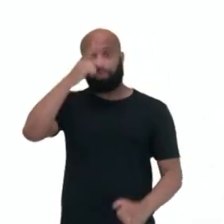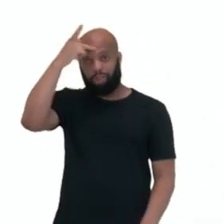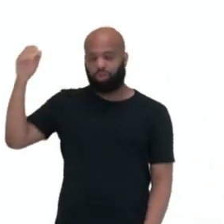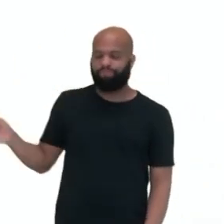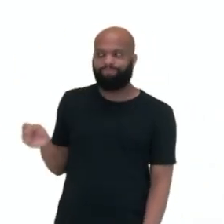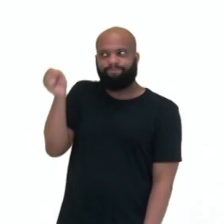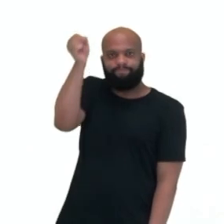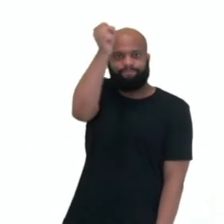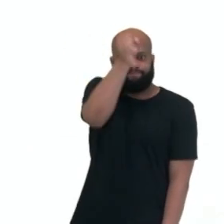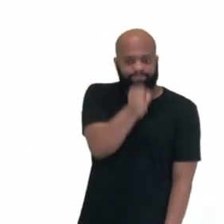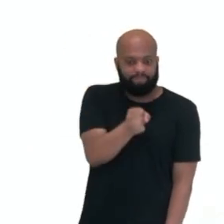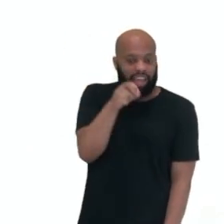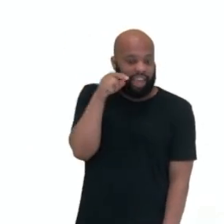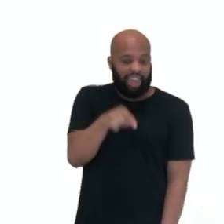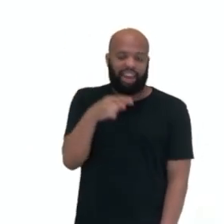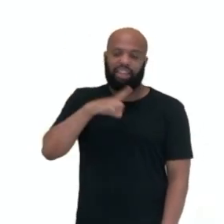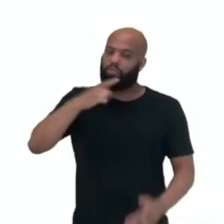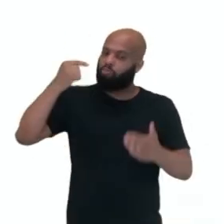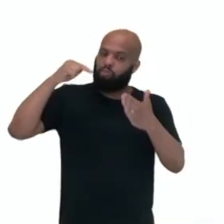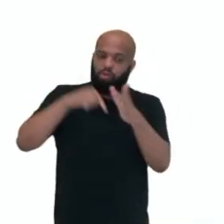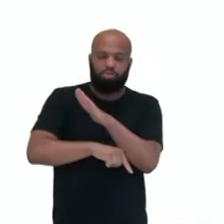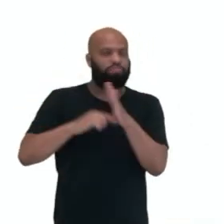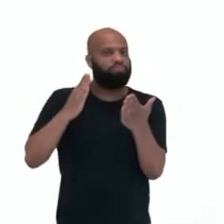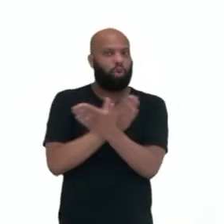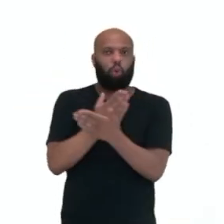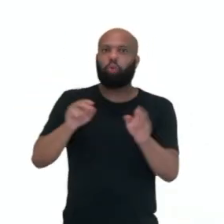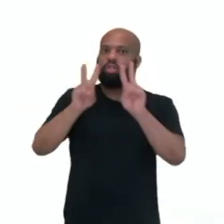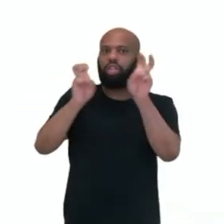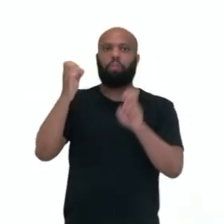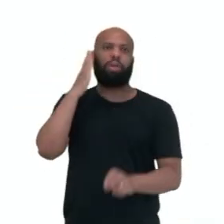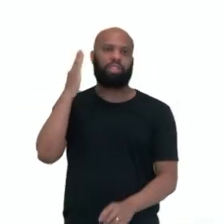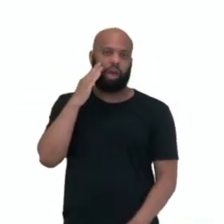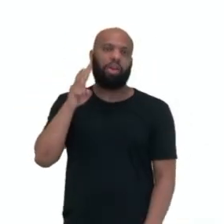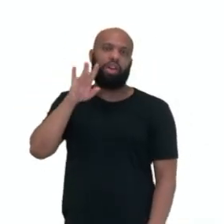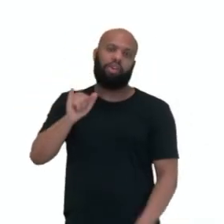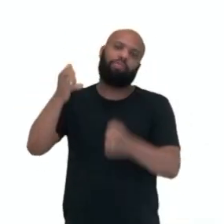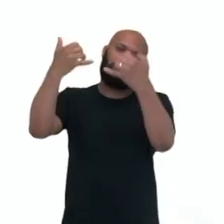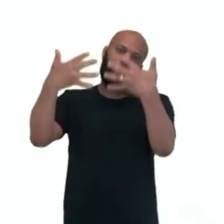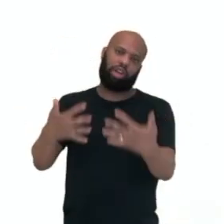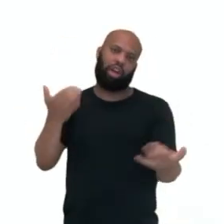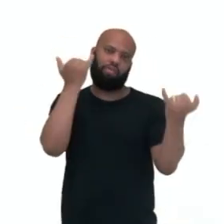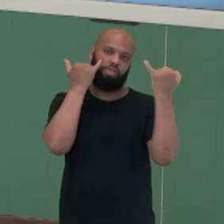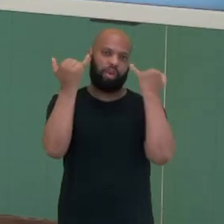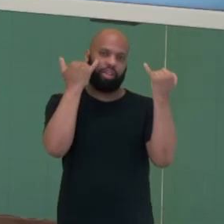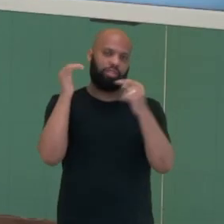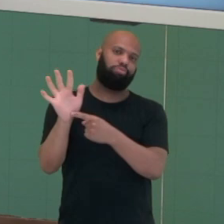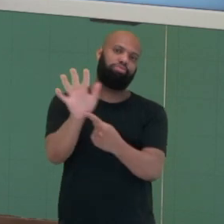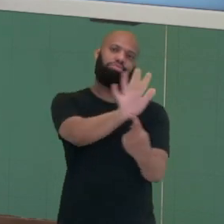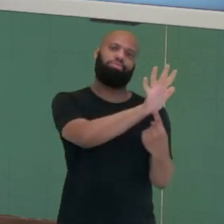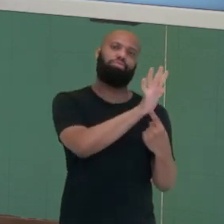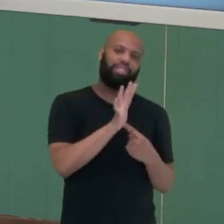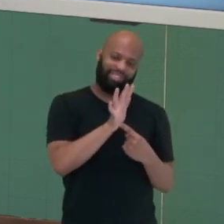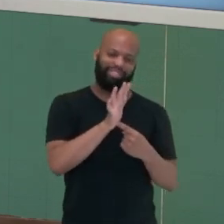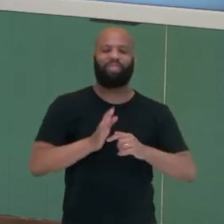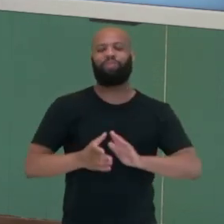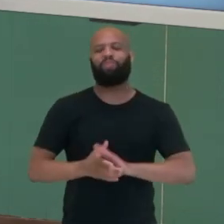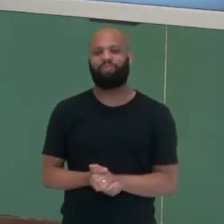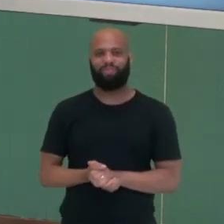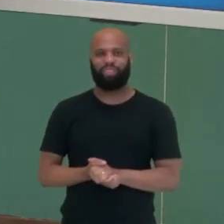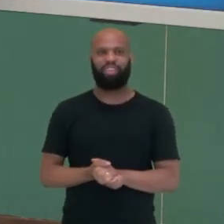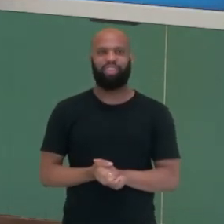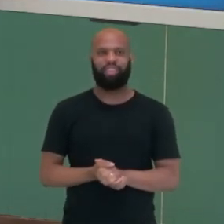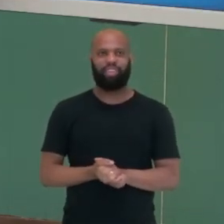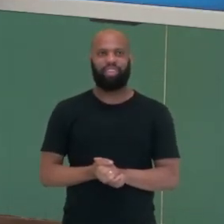têm uma profissão ou que atuem com um assunto ou temática relevante para determinado segmento